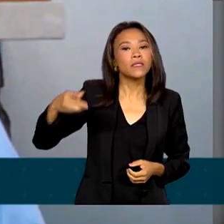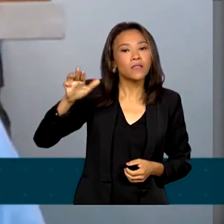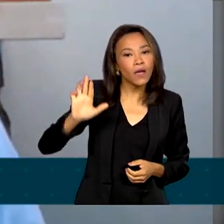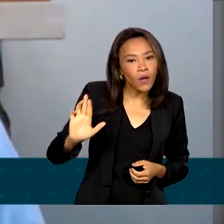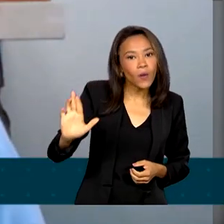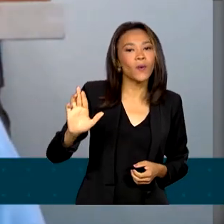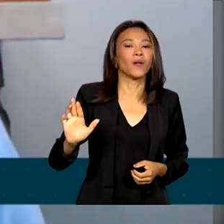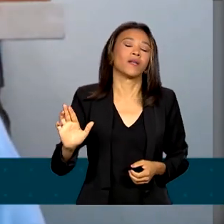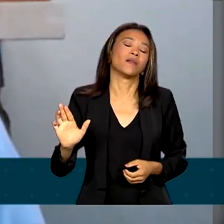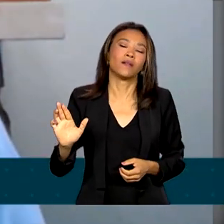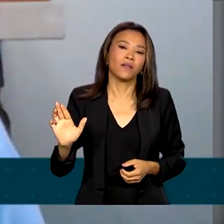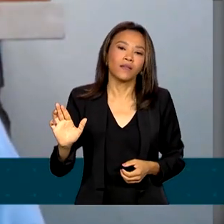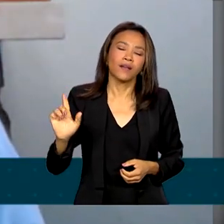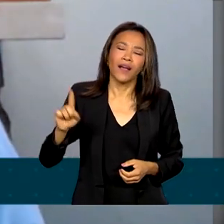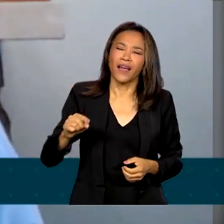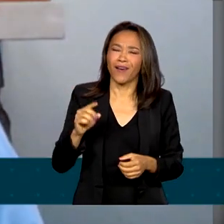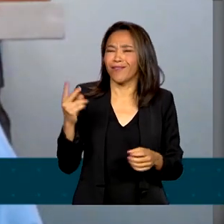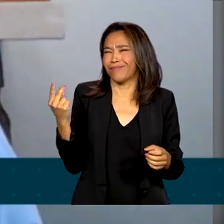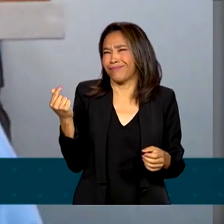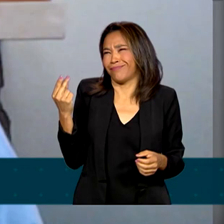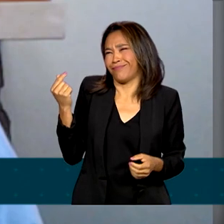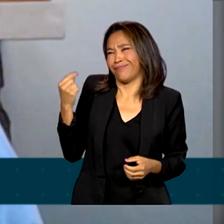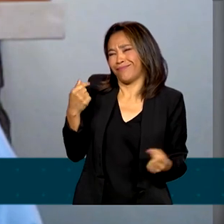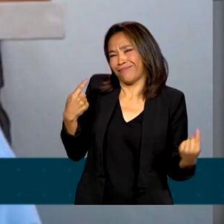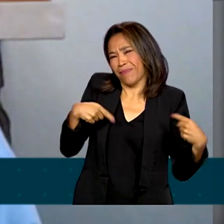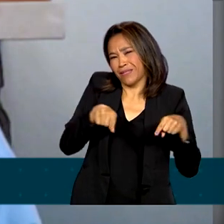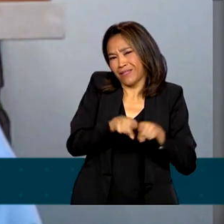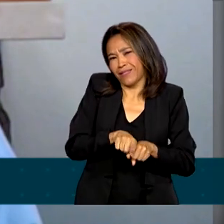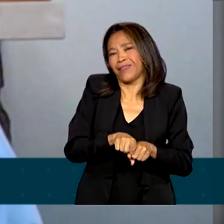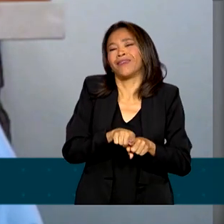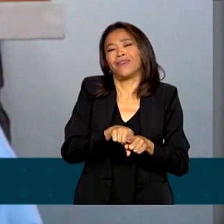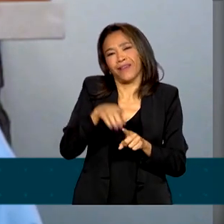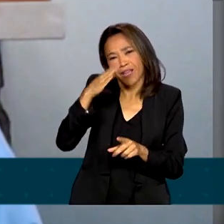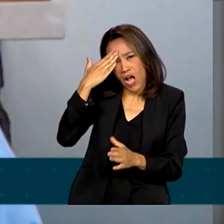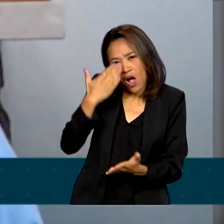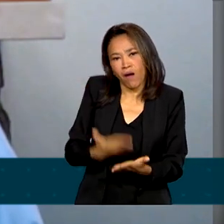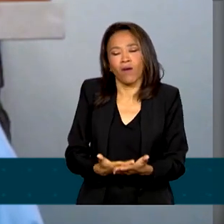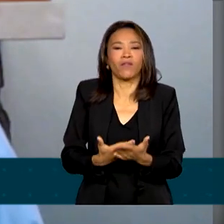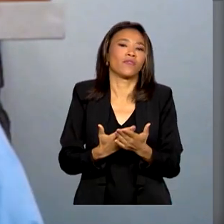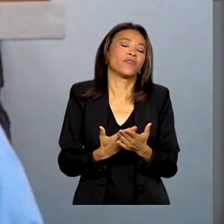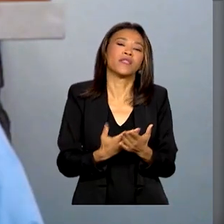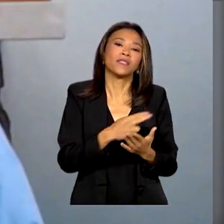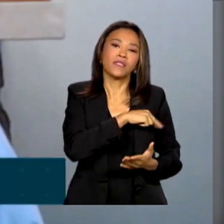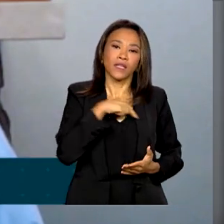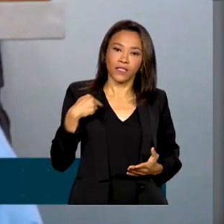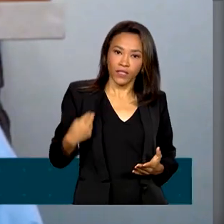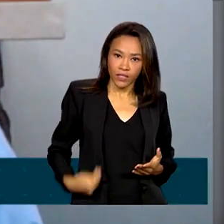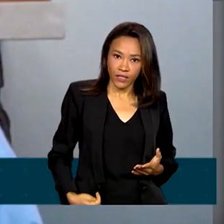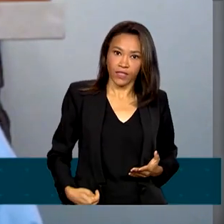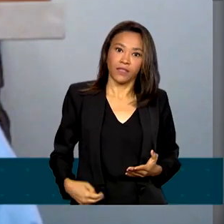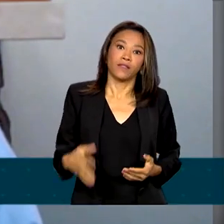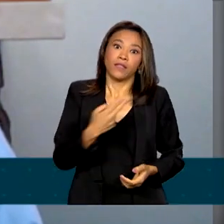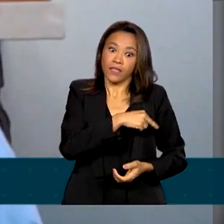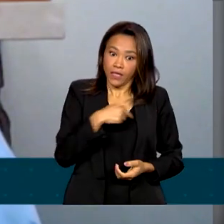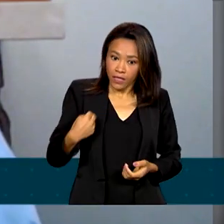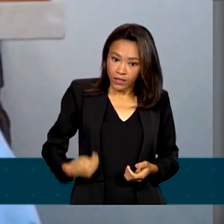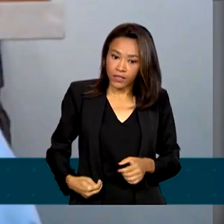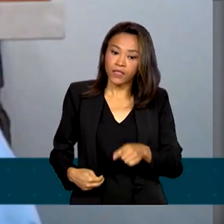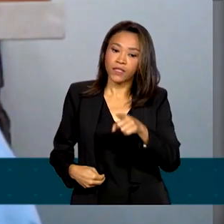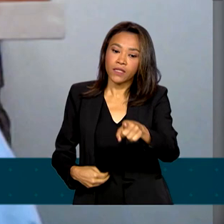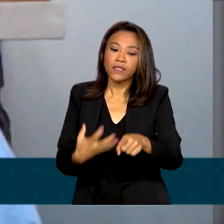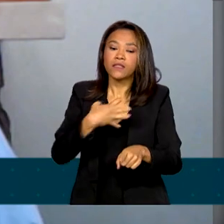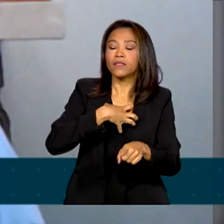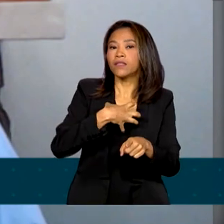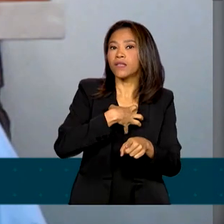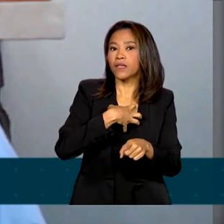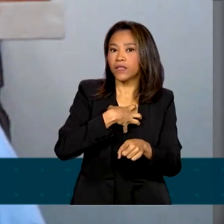velho parceiro de confiança da China. E, logicamente, a China se sente